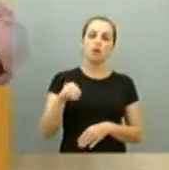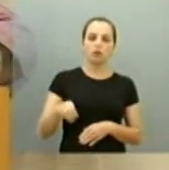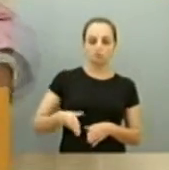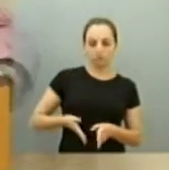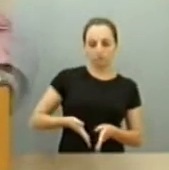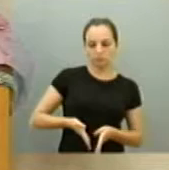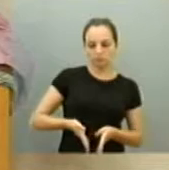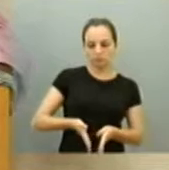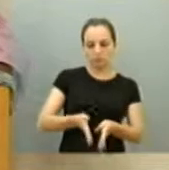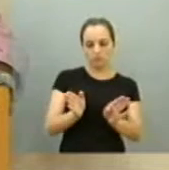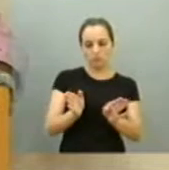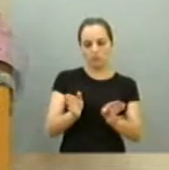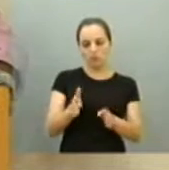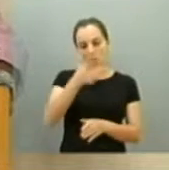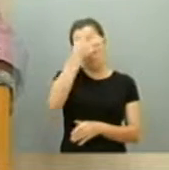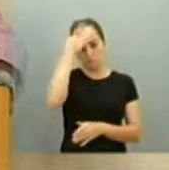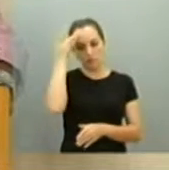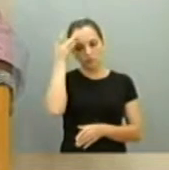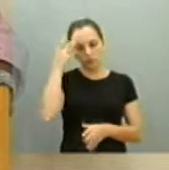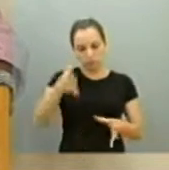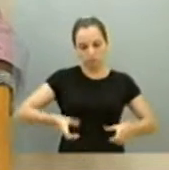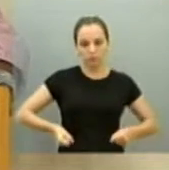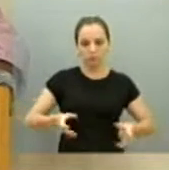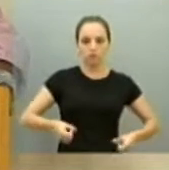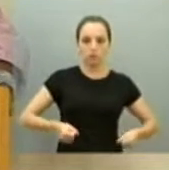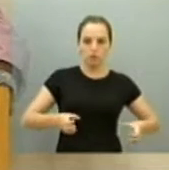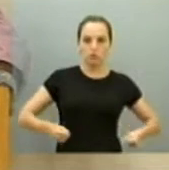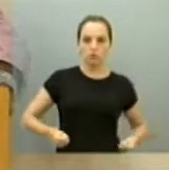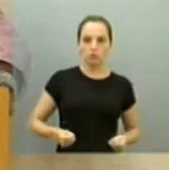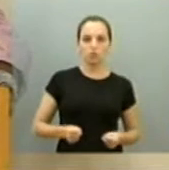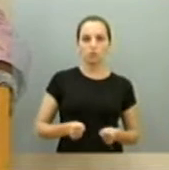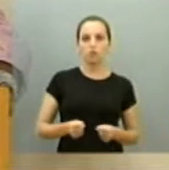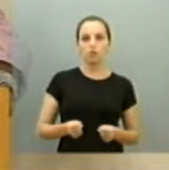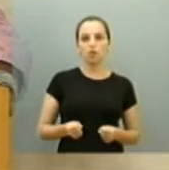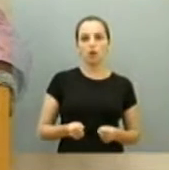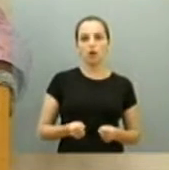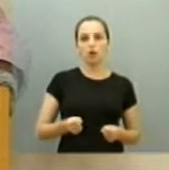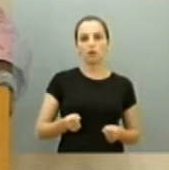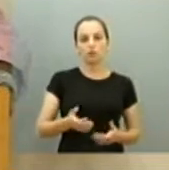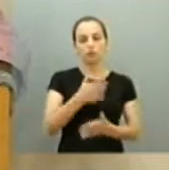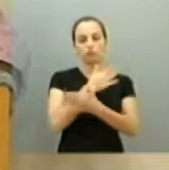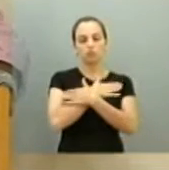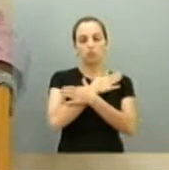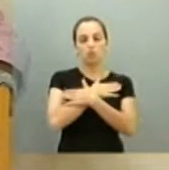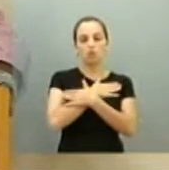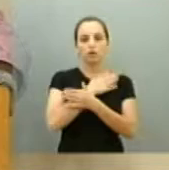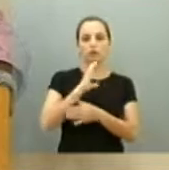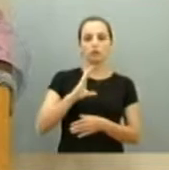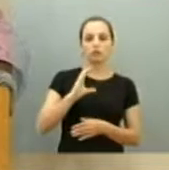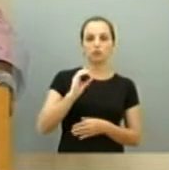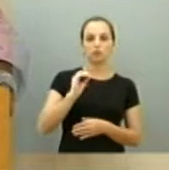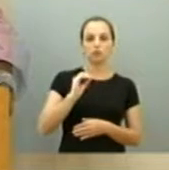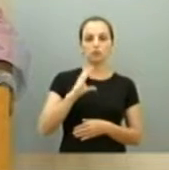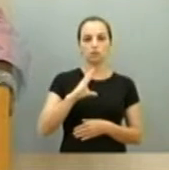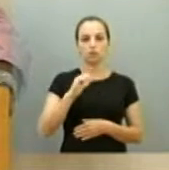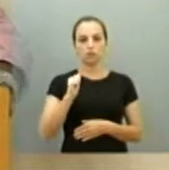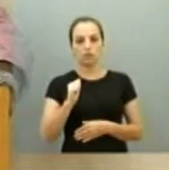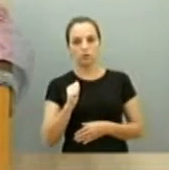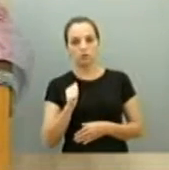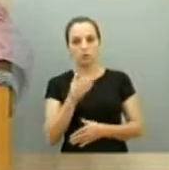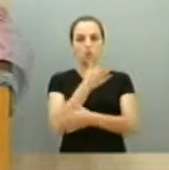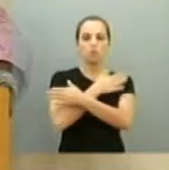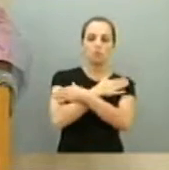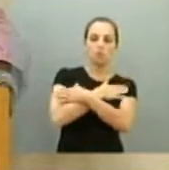para cadeirantes, a calçada, tudo arrumadinho ali. Então, mandar um alô para o Coca. Quero mandar um abraço também para o meu amigo